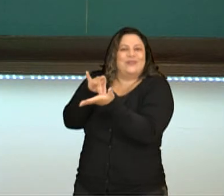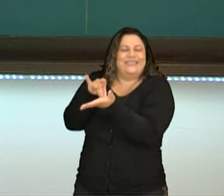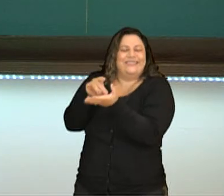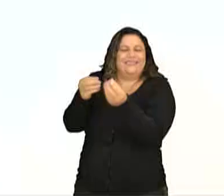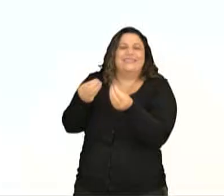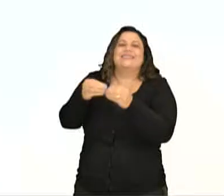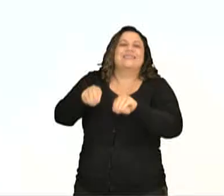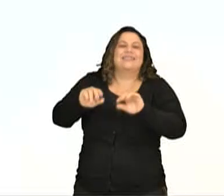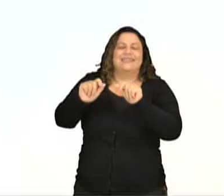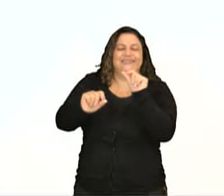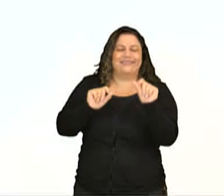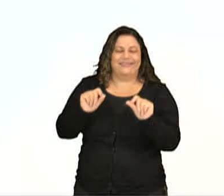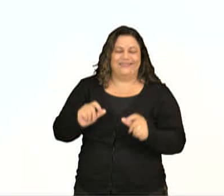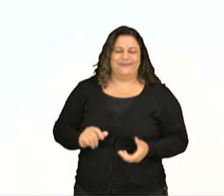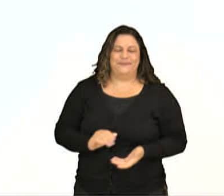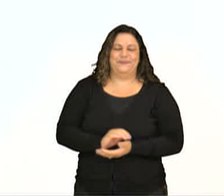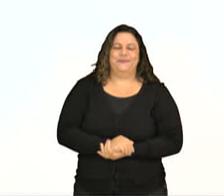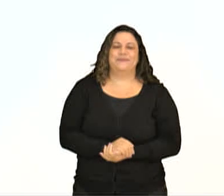crise?